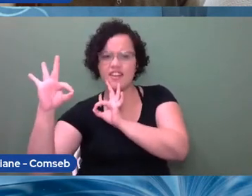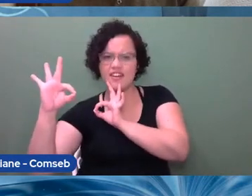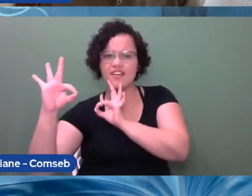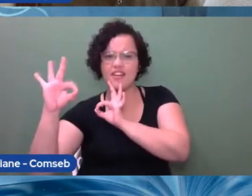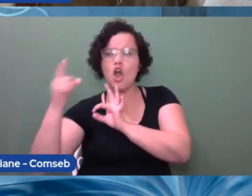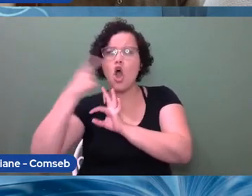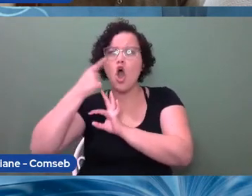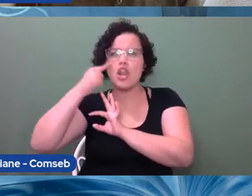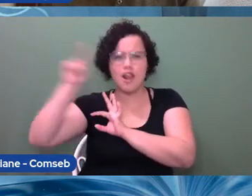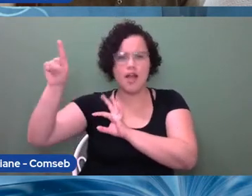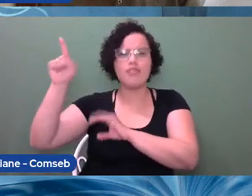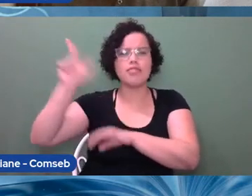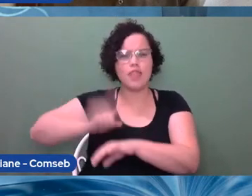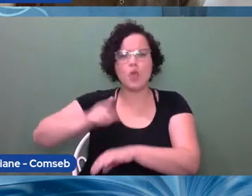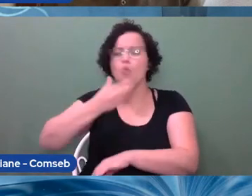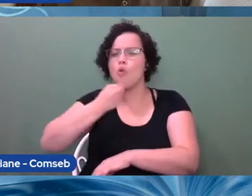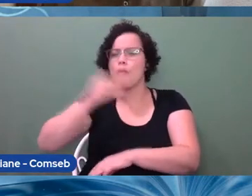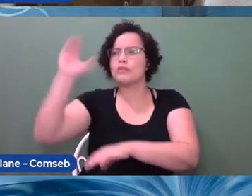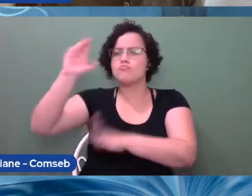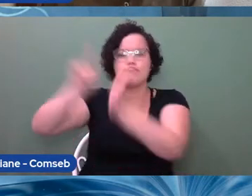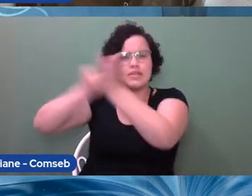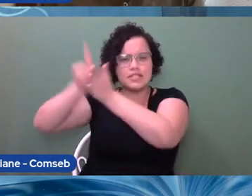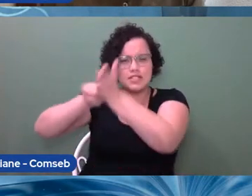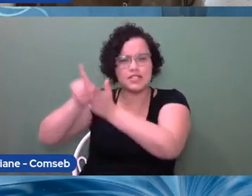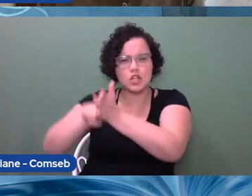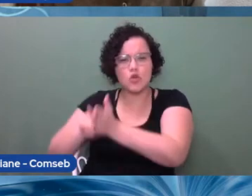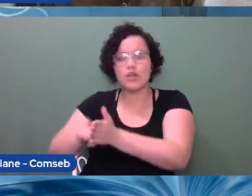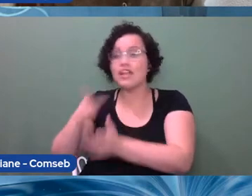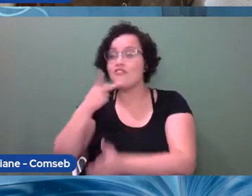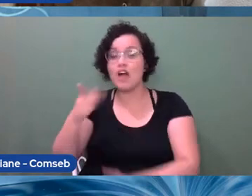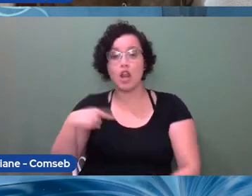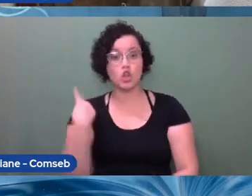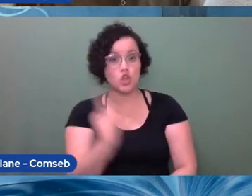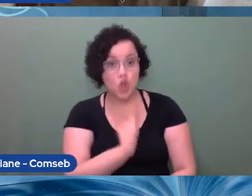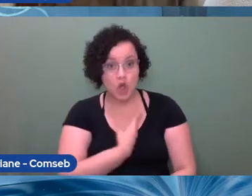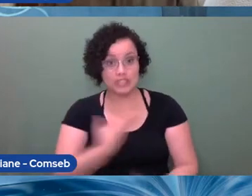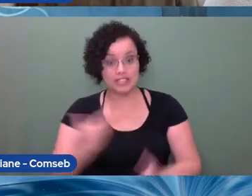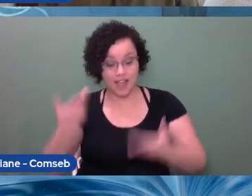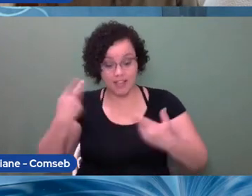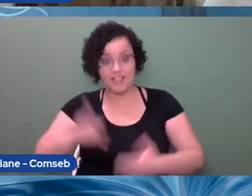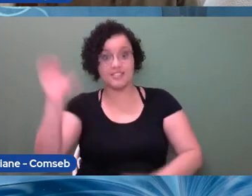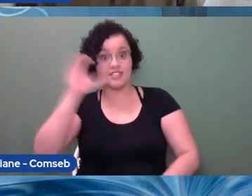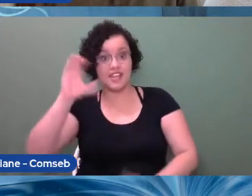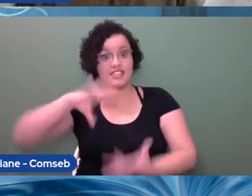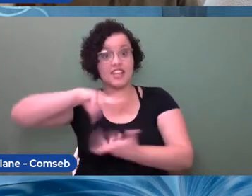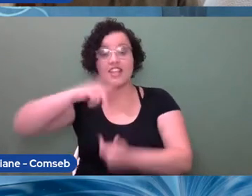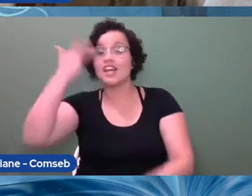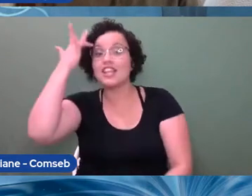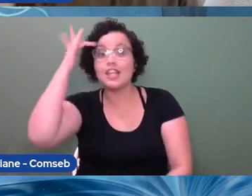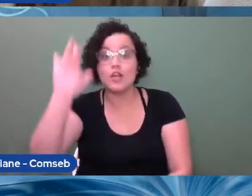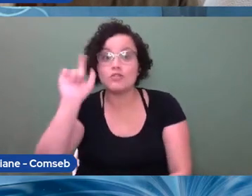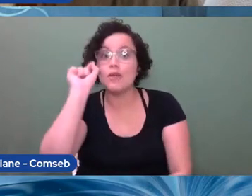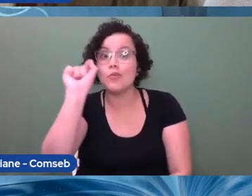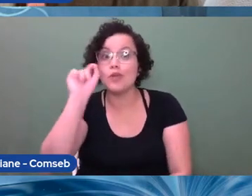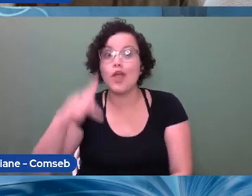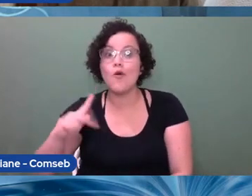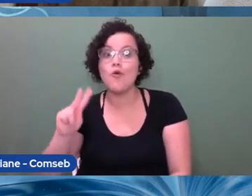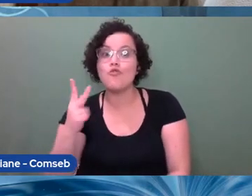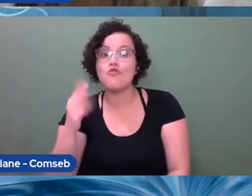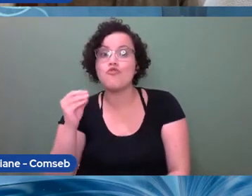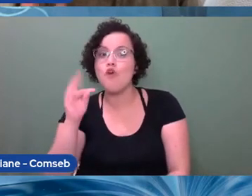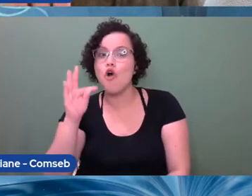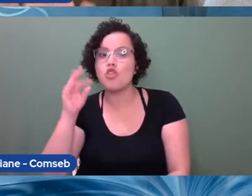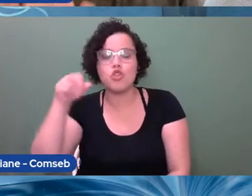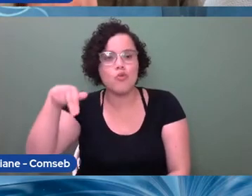fóton. A gente não sabe o que é o fóton. Uhum. Muito bem. Nós temos